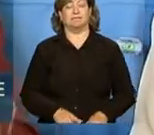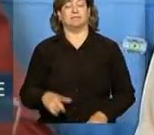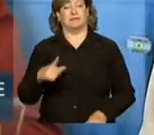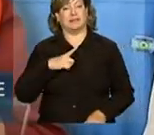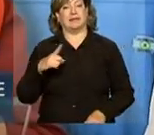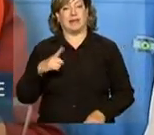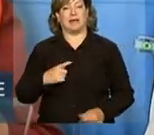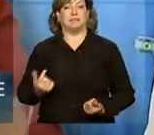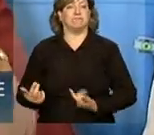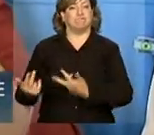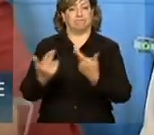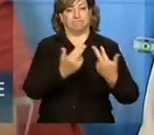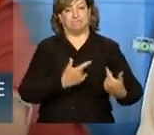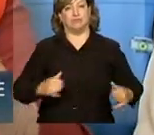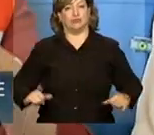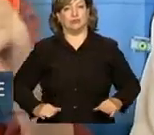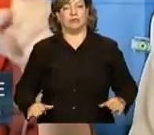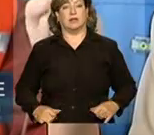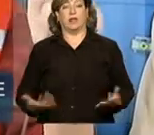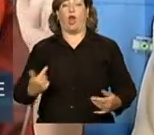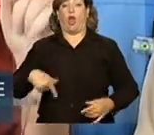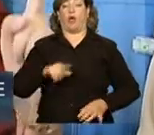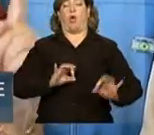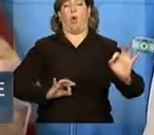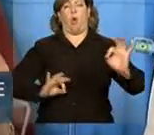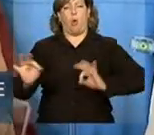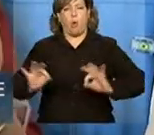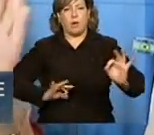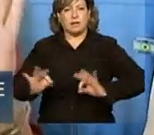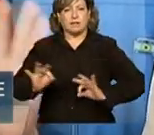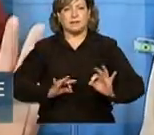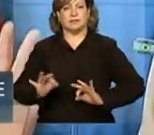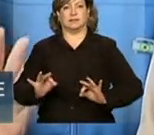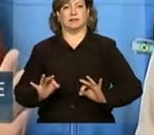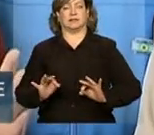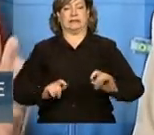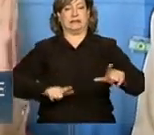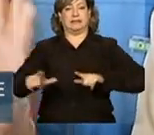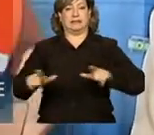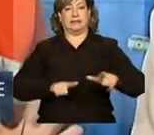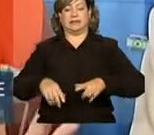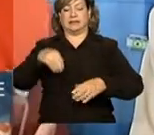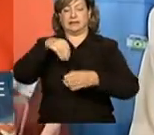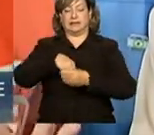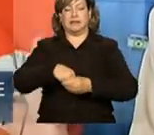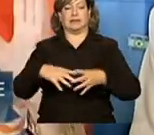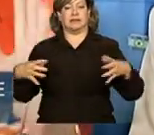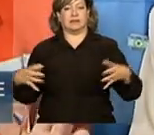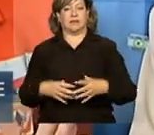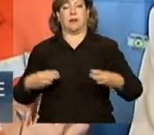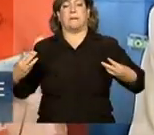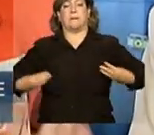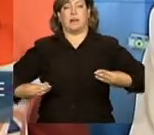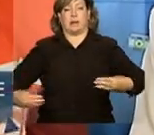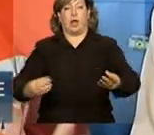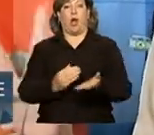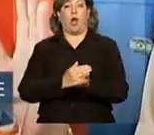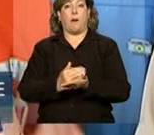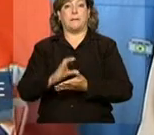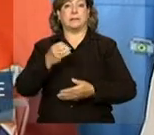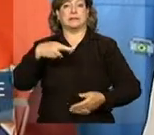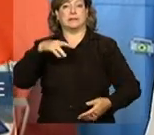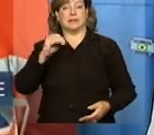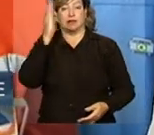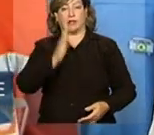Então, nós organizamos uma ação interministerial que começa com o Centro Nacional